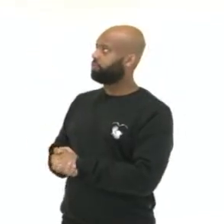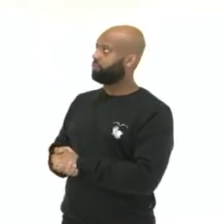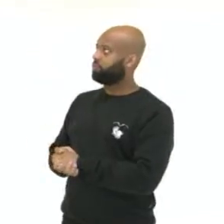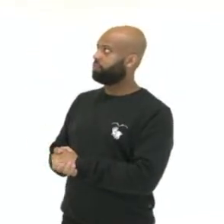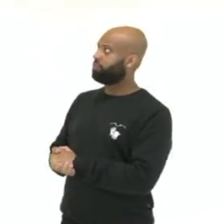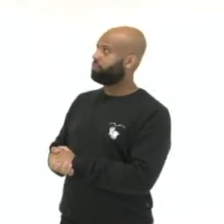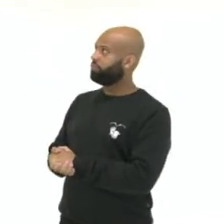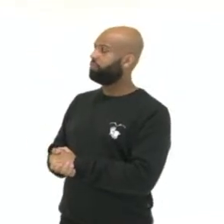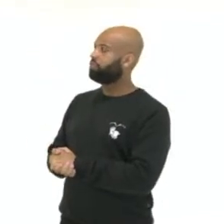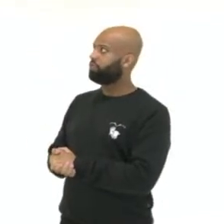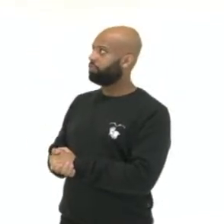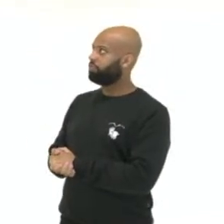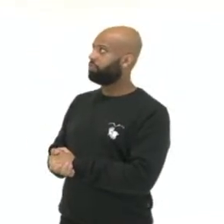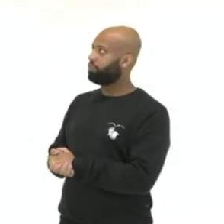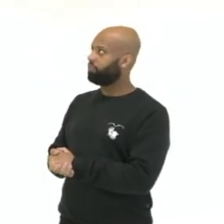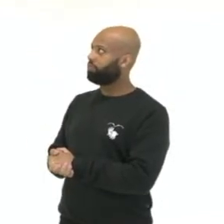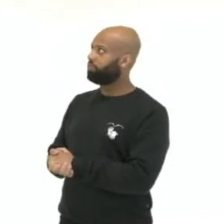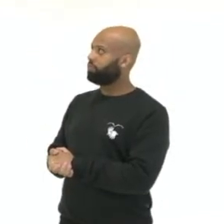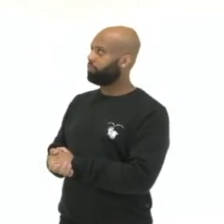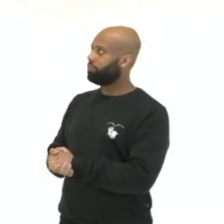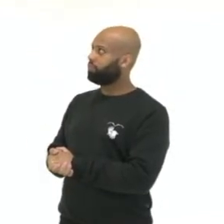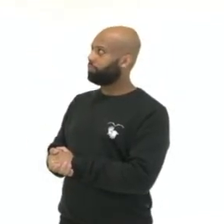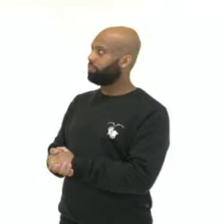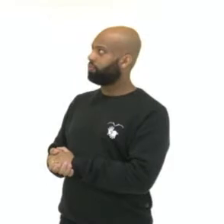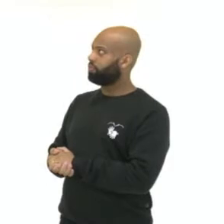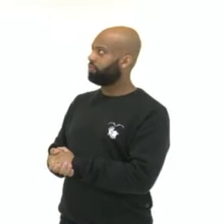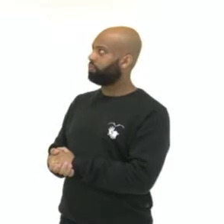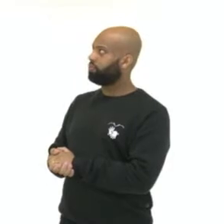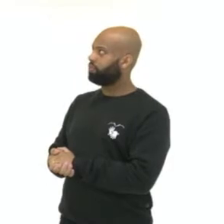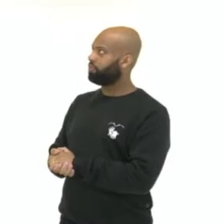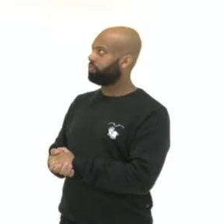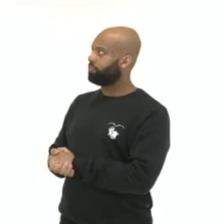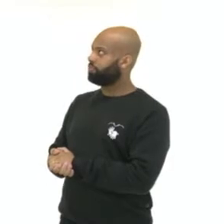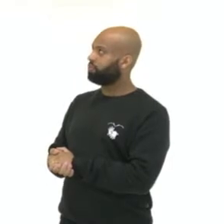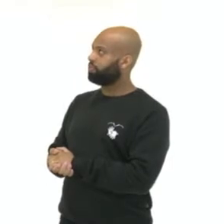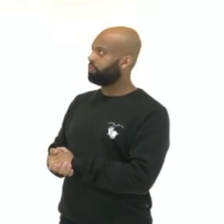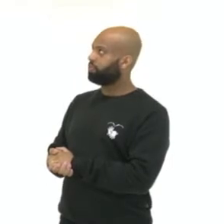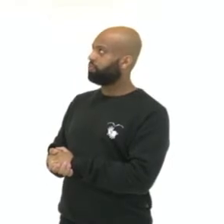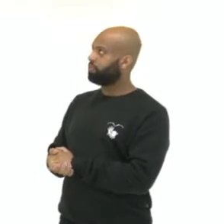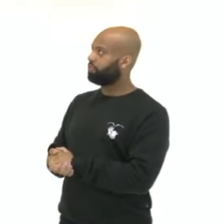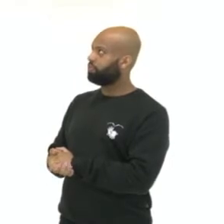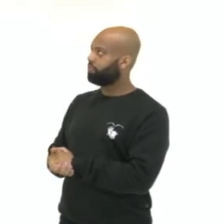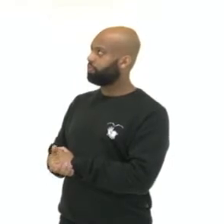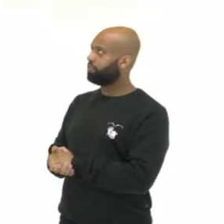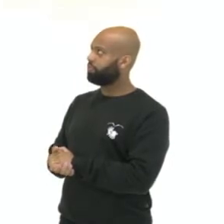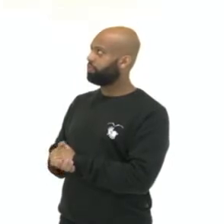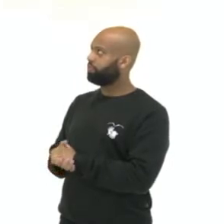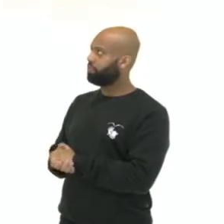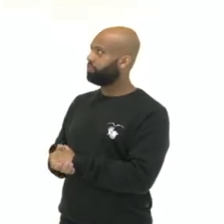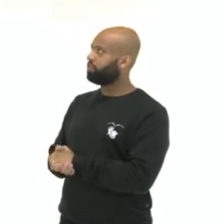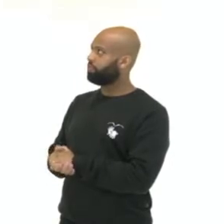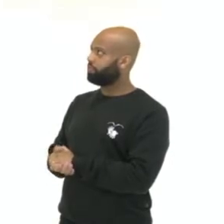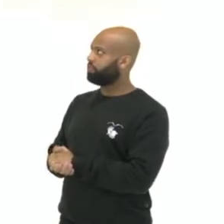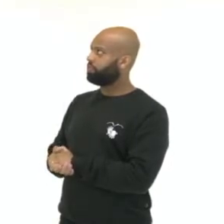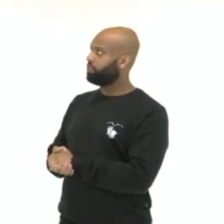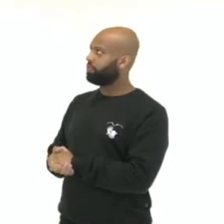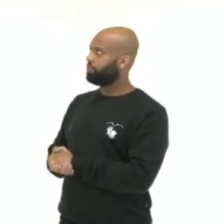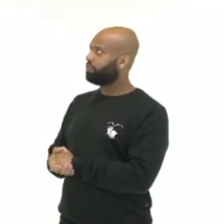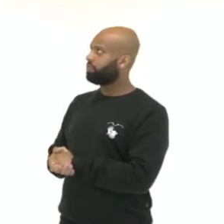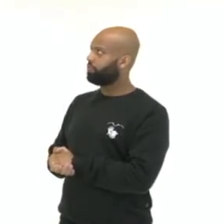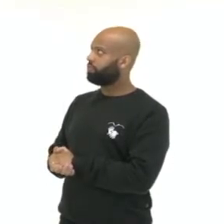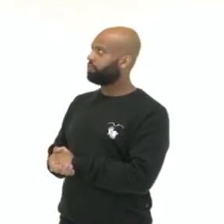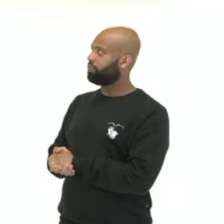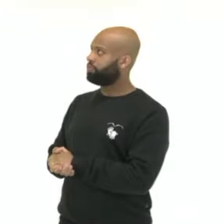que demais! Eu juntei 5 embalagens da marca tal e juntei mais R$5 e ganhei um relógio xereque. E que